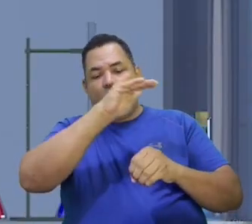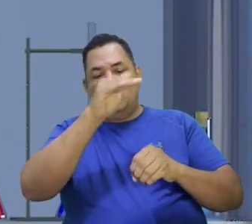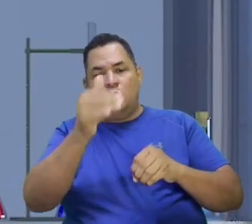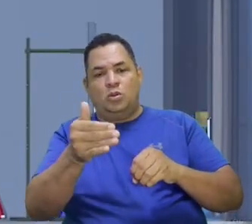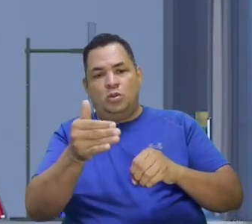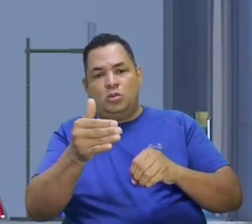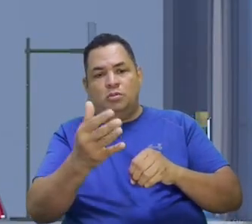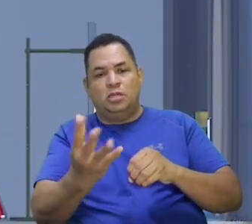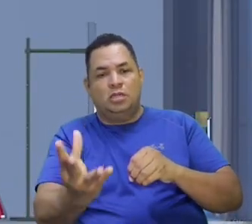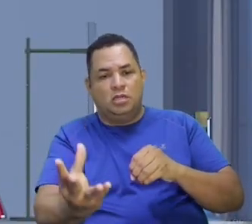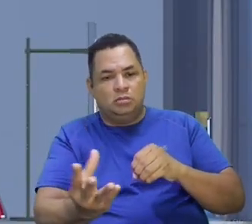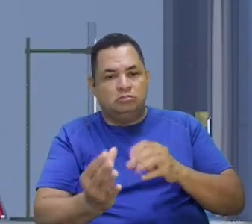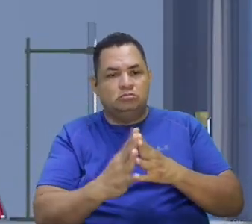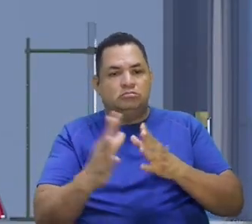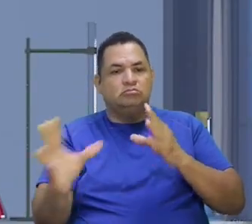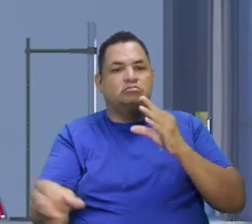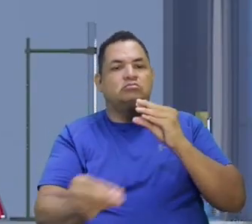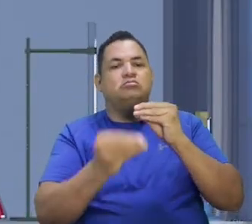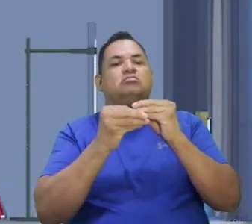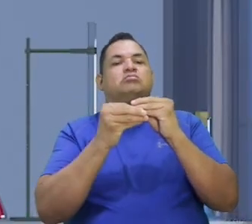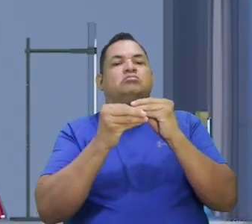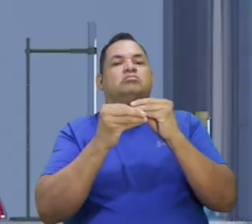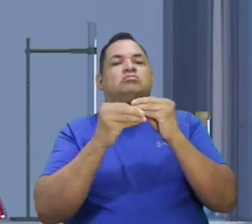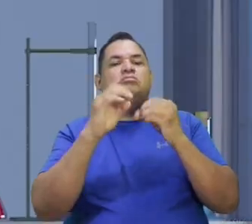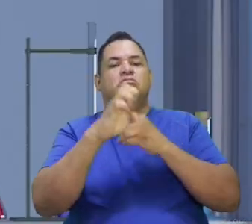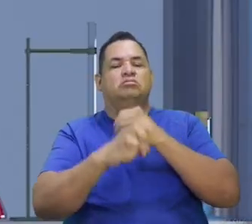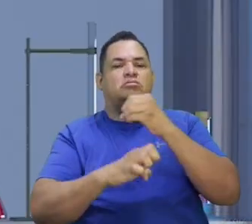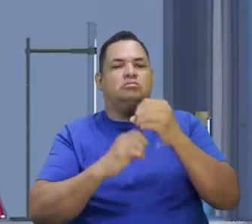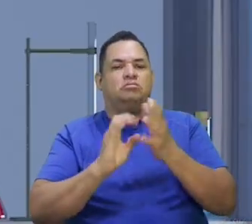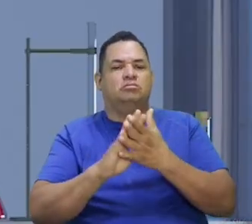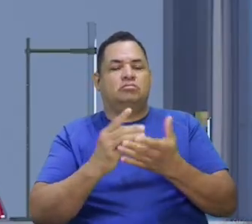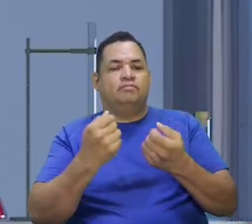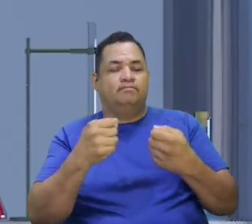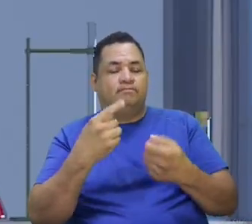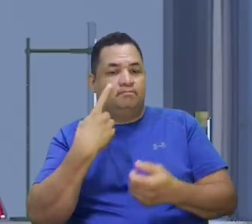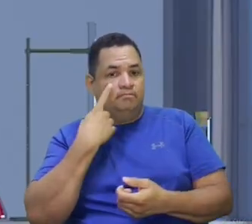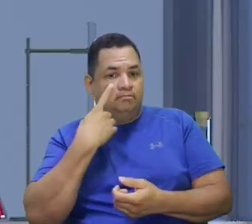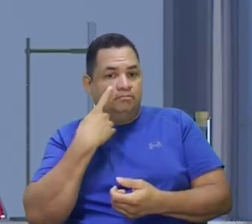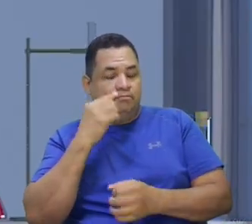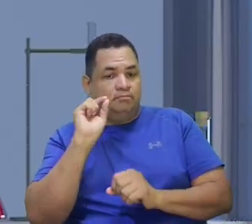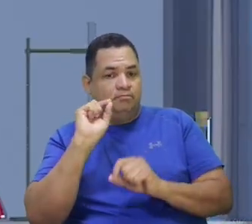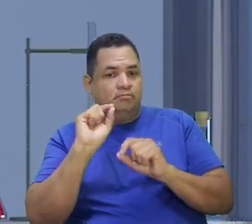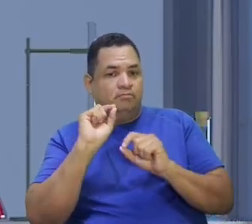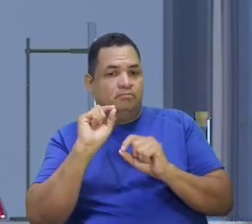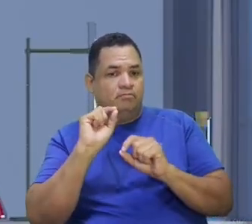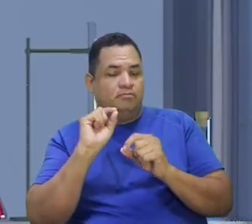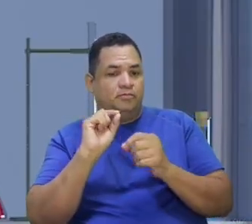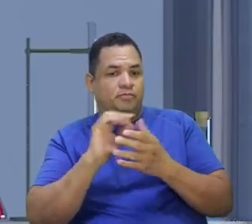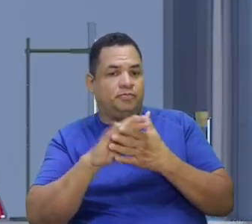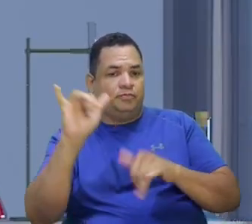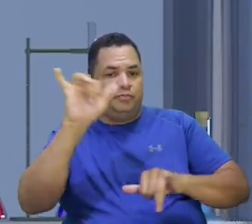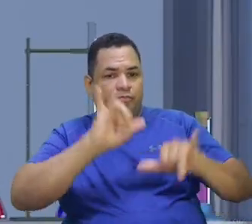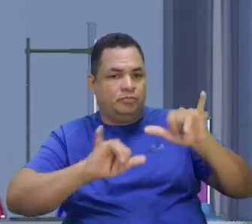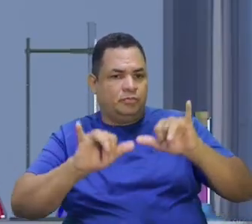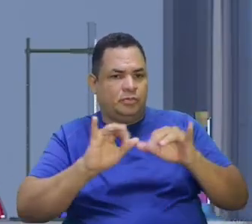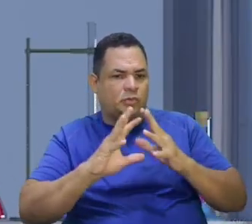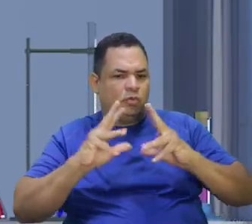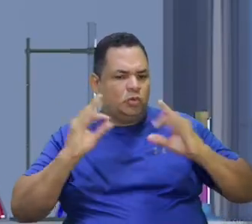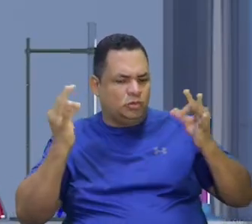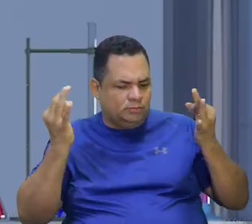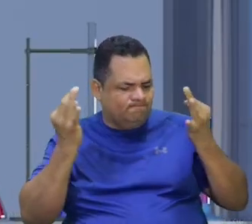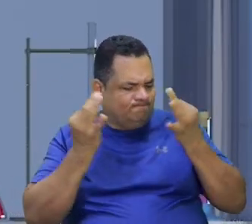vai receber esses elétrons. E aí você tem que levar em consideração que na química tudo é